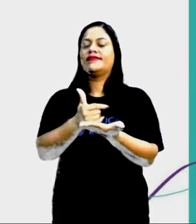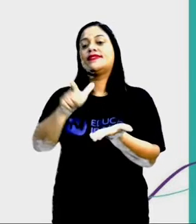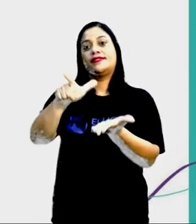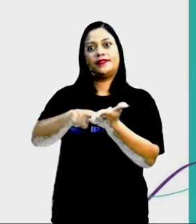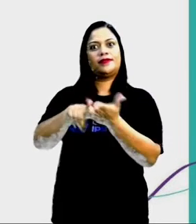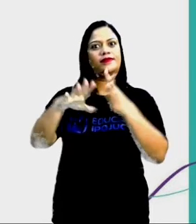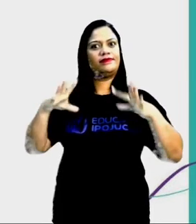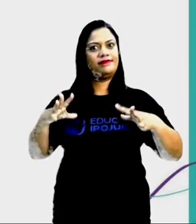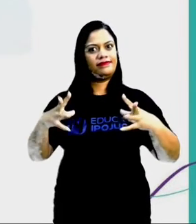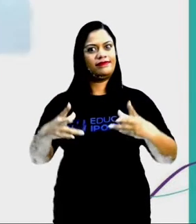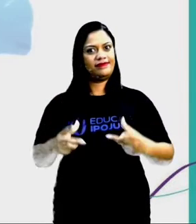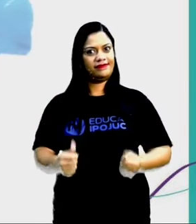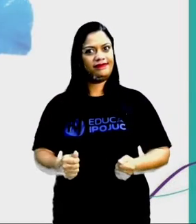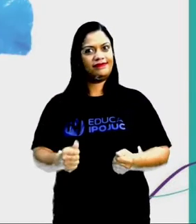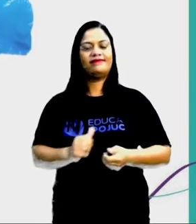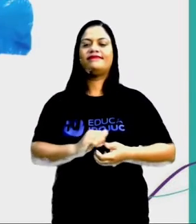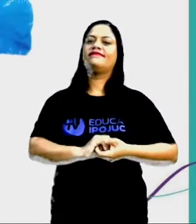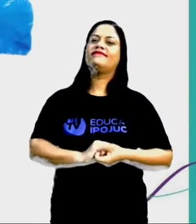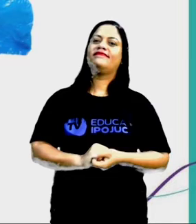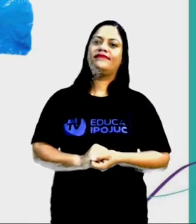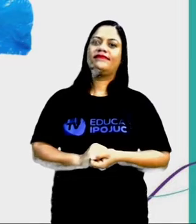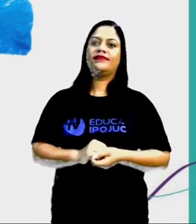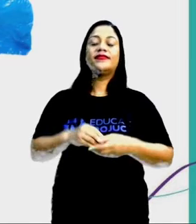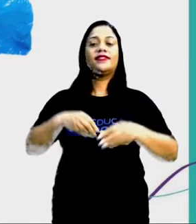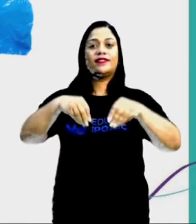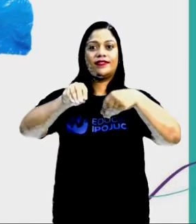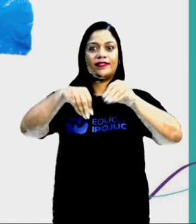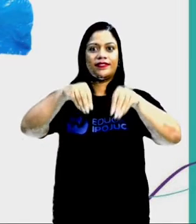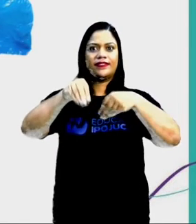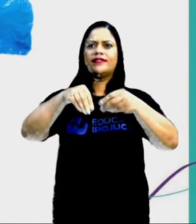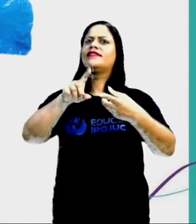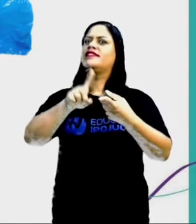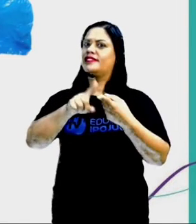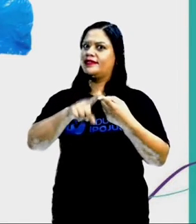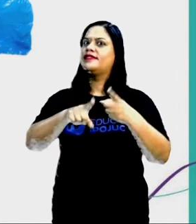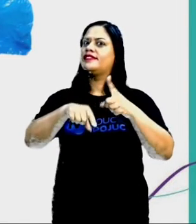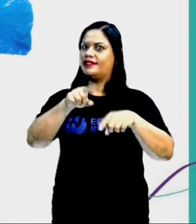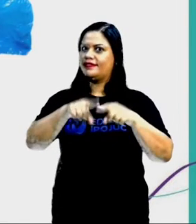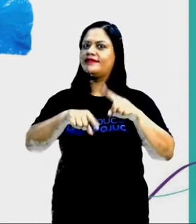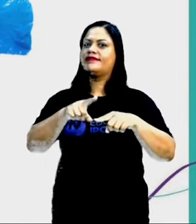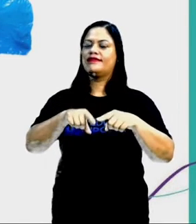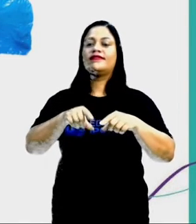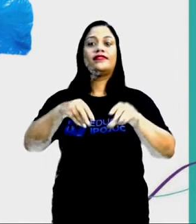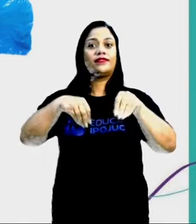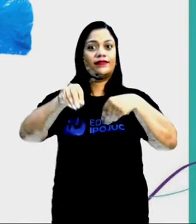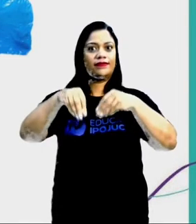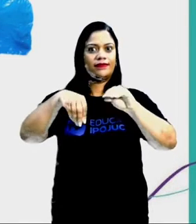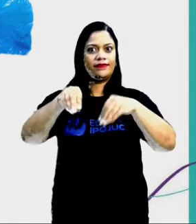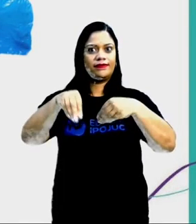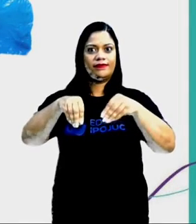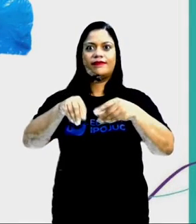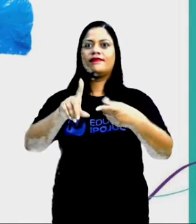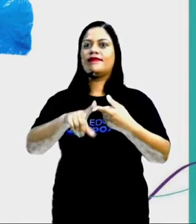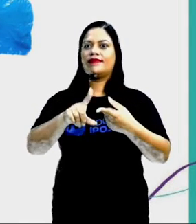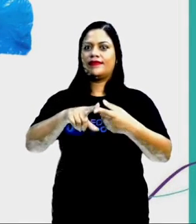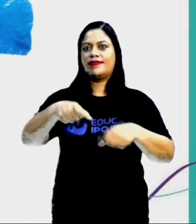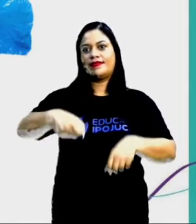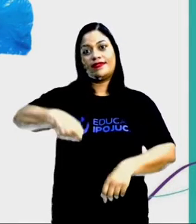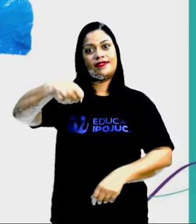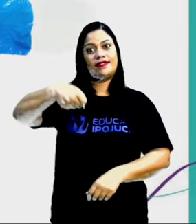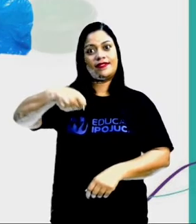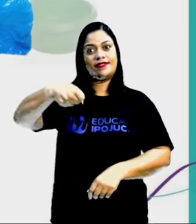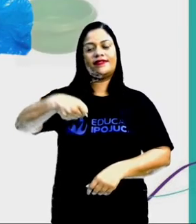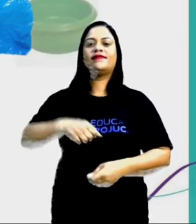papel higiênico. O plástico também é um material. E com o plástico temos a bolsa de